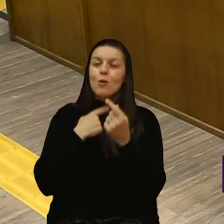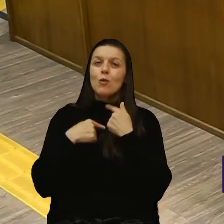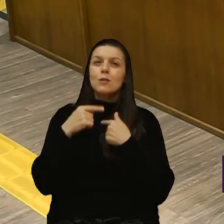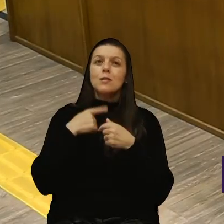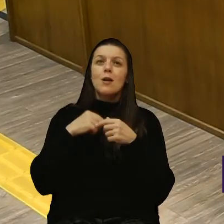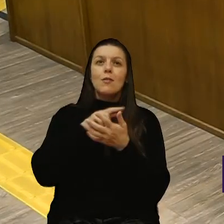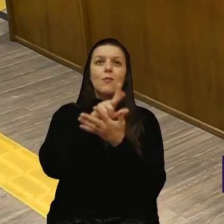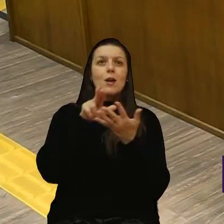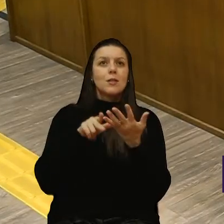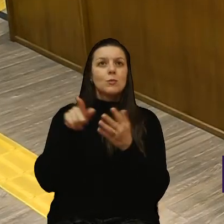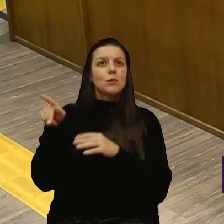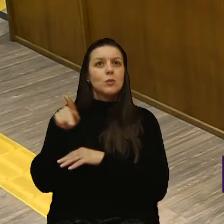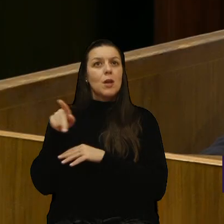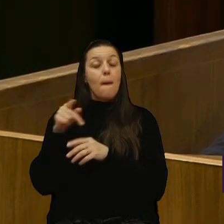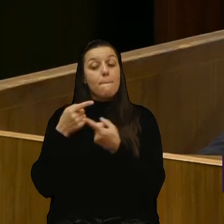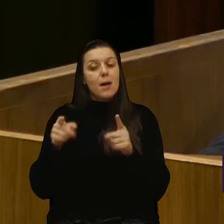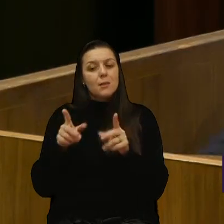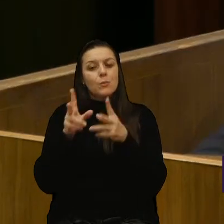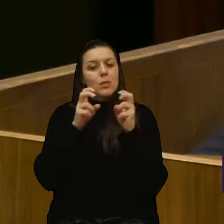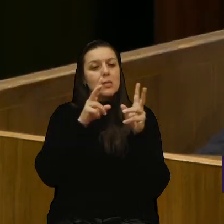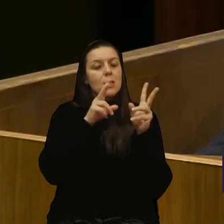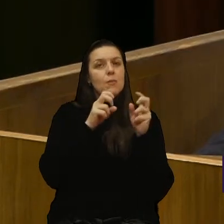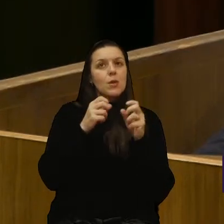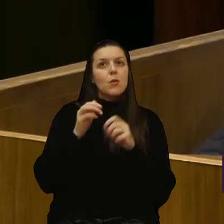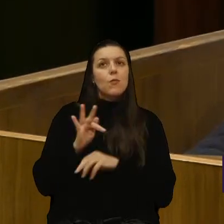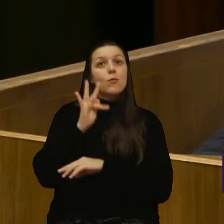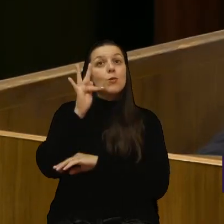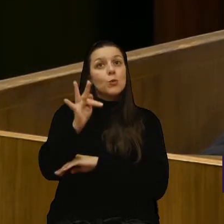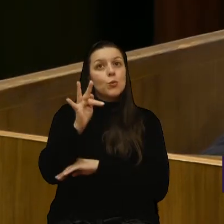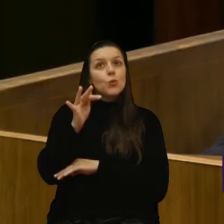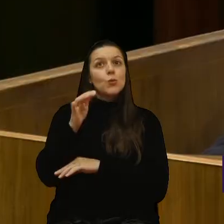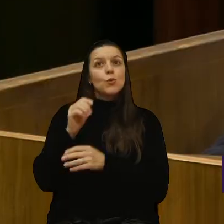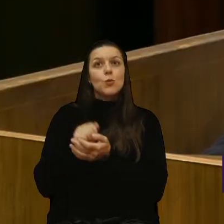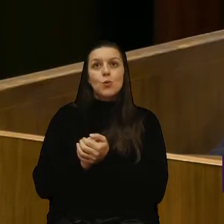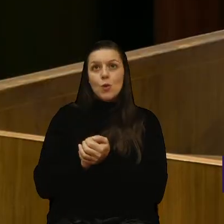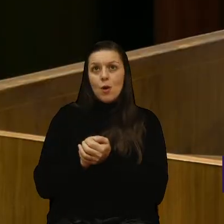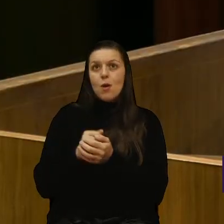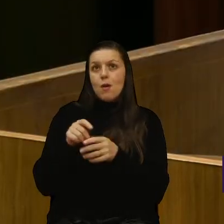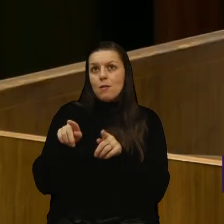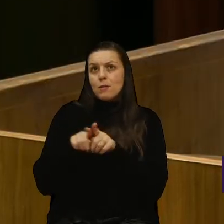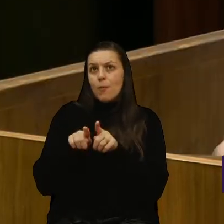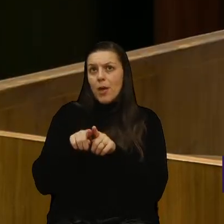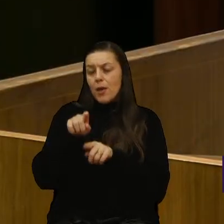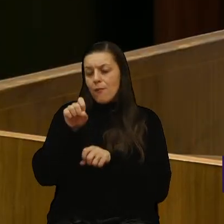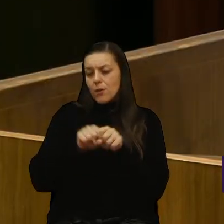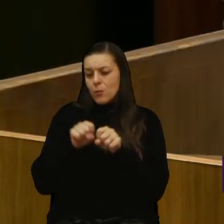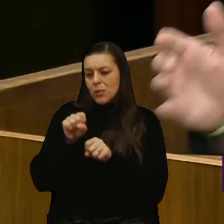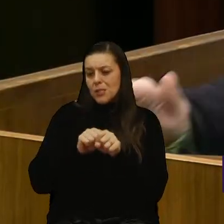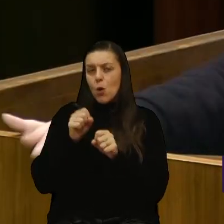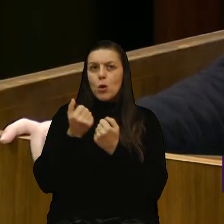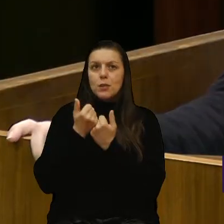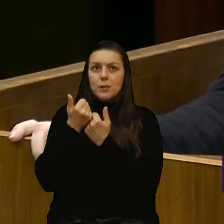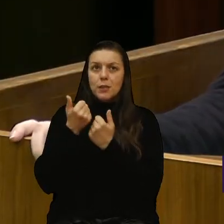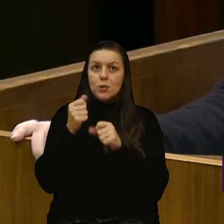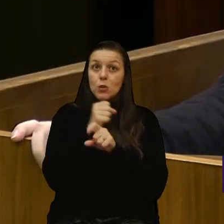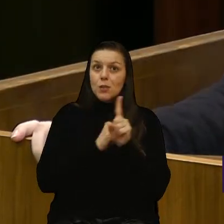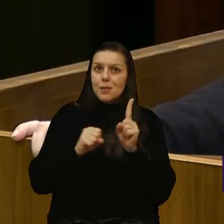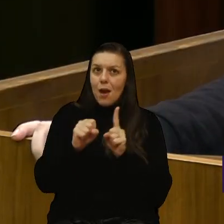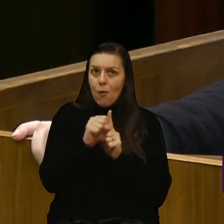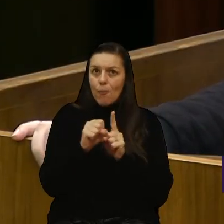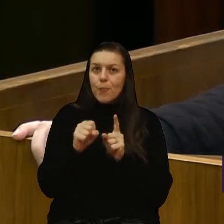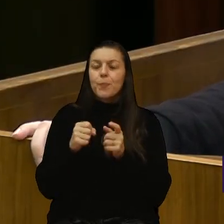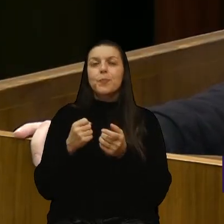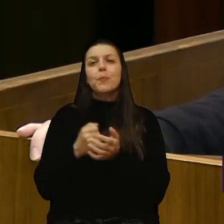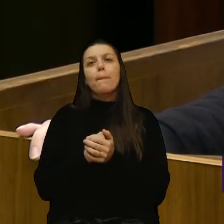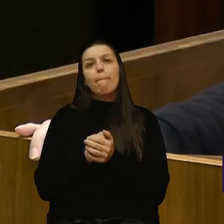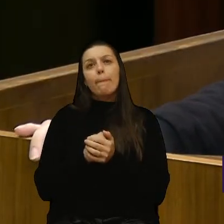de vários professores, mas percebi que, na verdade, o meu futuro era no serviço social. Então, não poderia deixar de falar tudo isso e